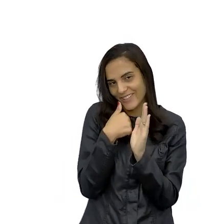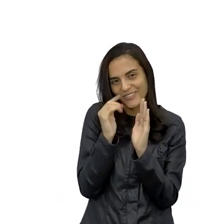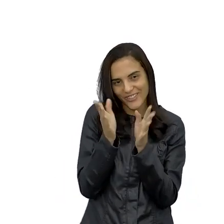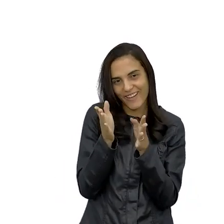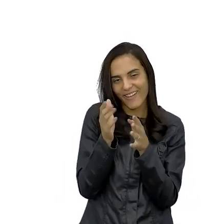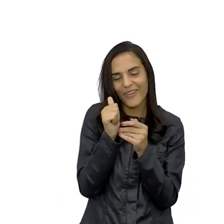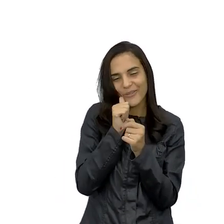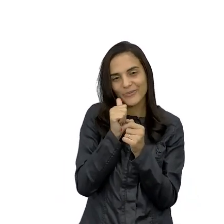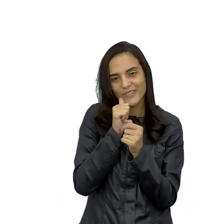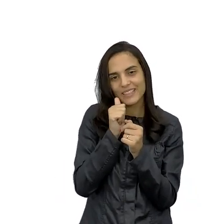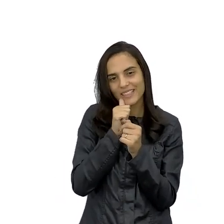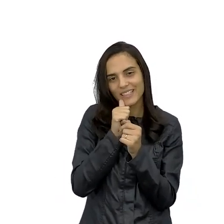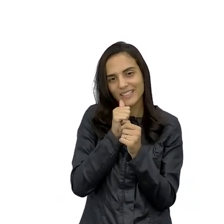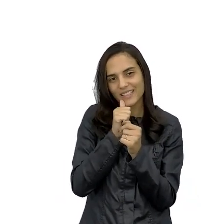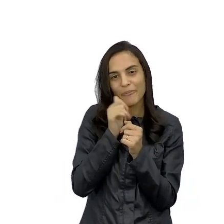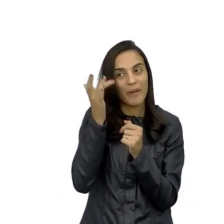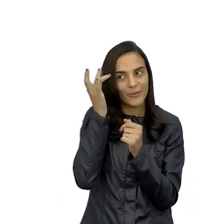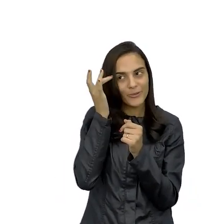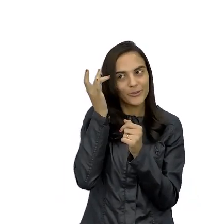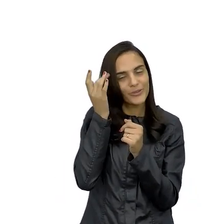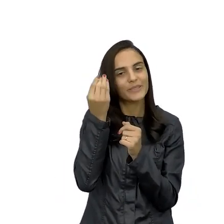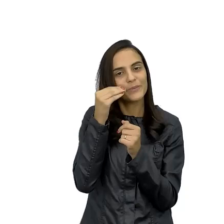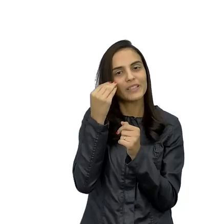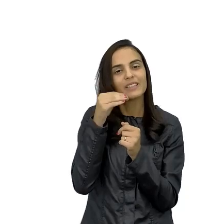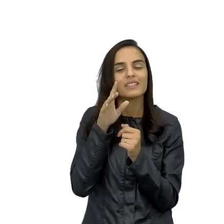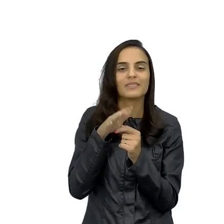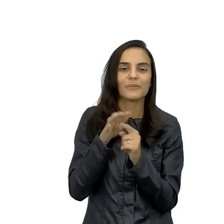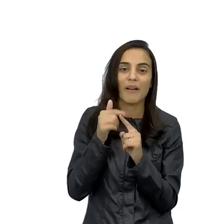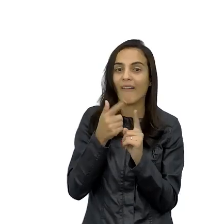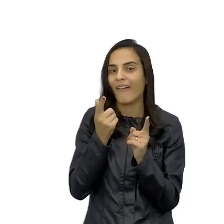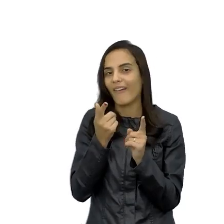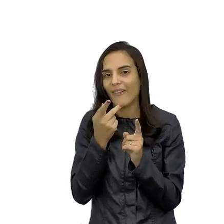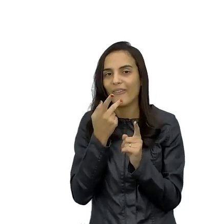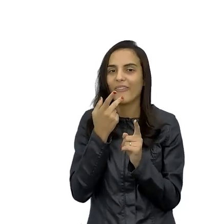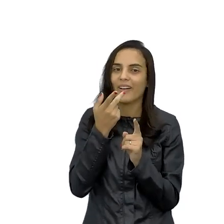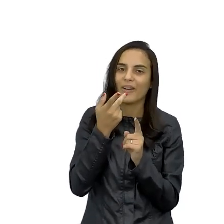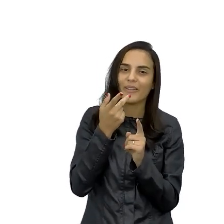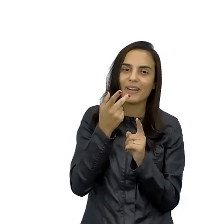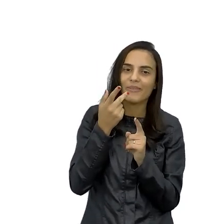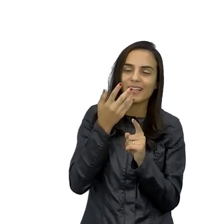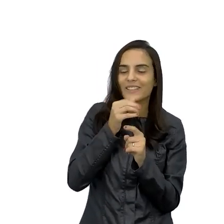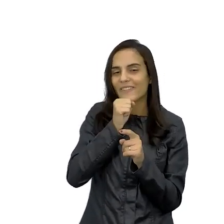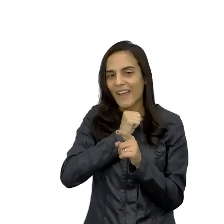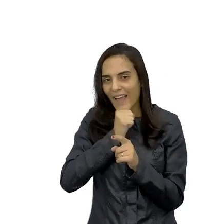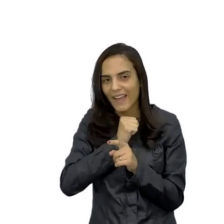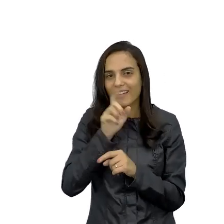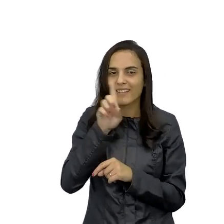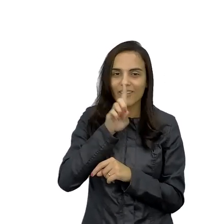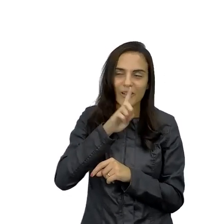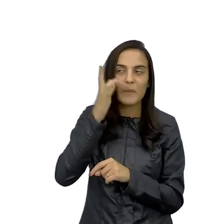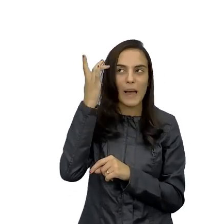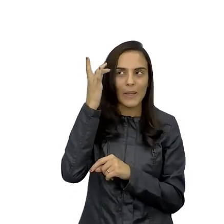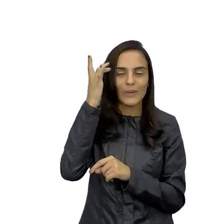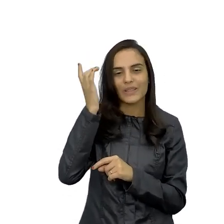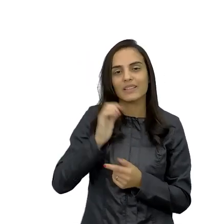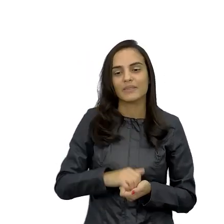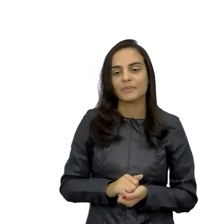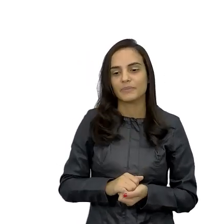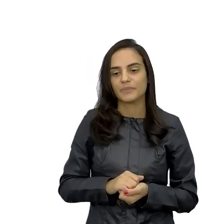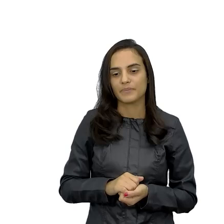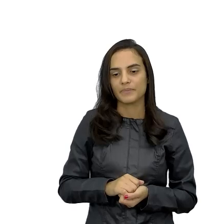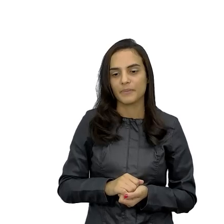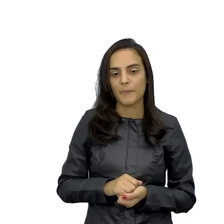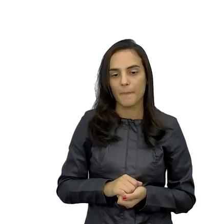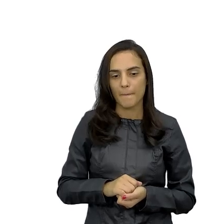mulher mais experiente, para a gente não dizer que é uma mulher mais idosa, que